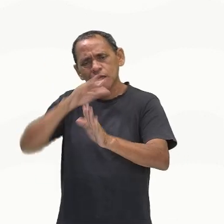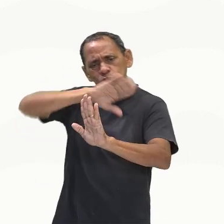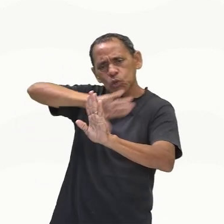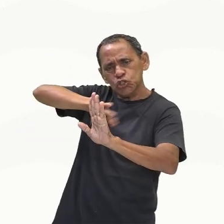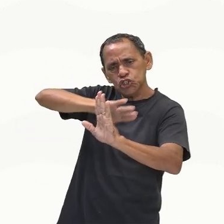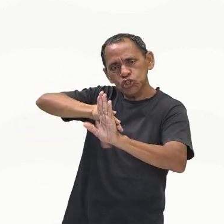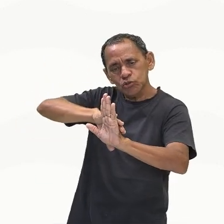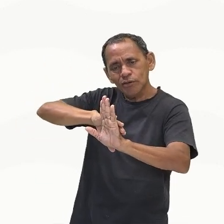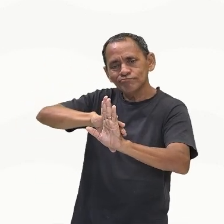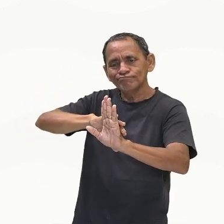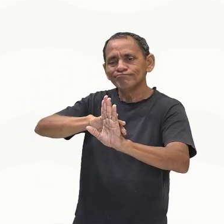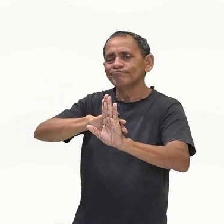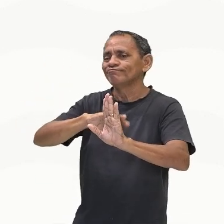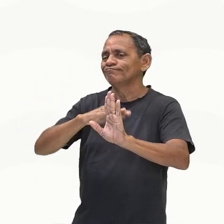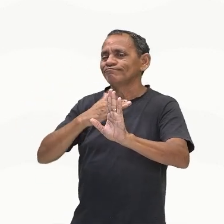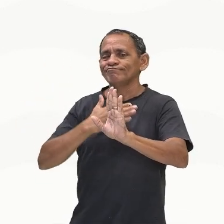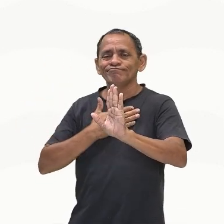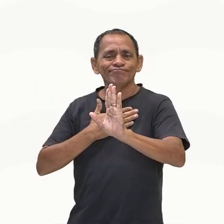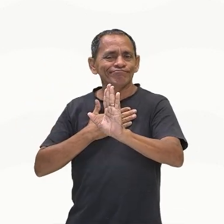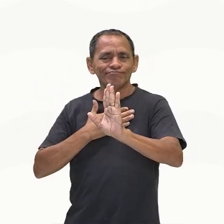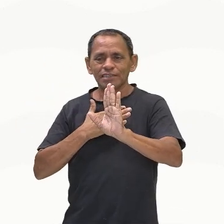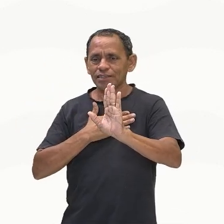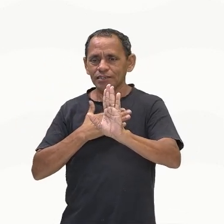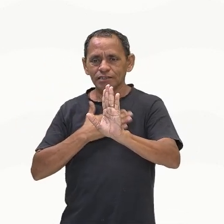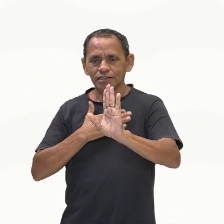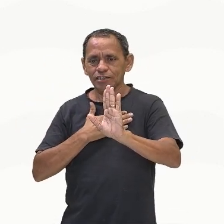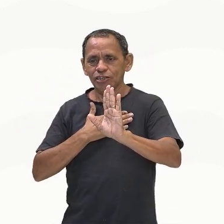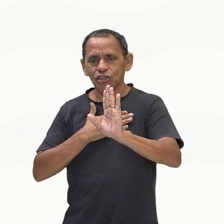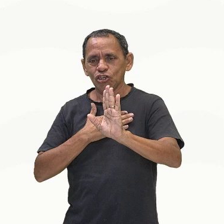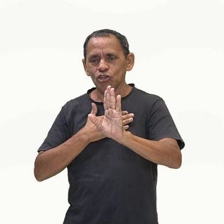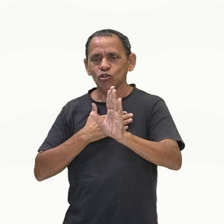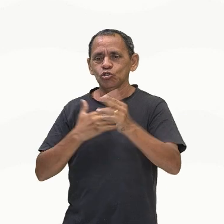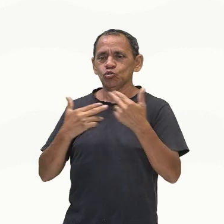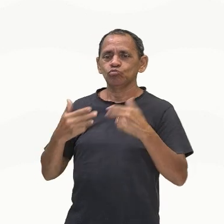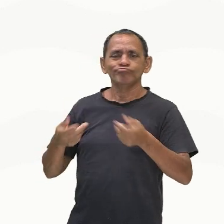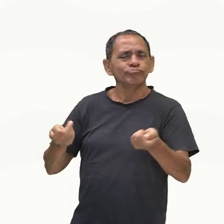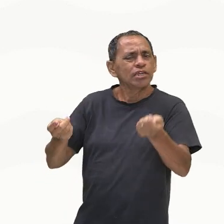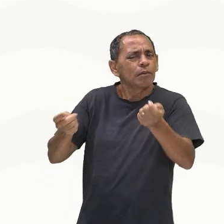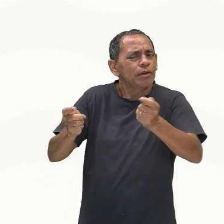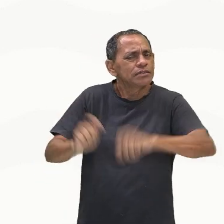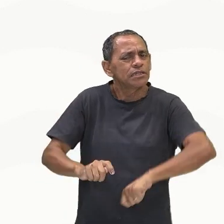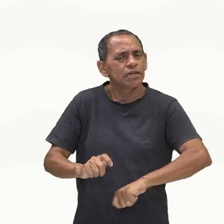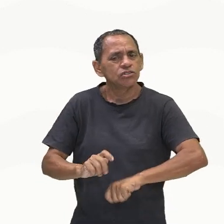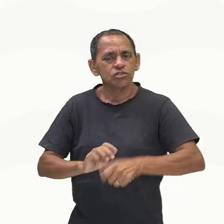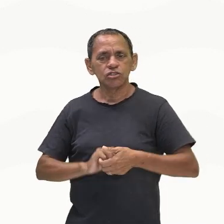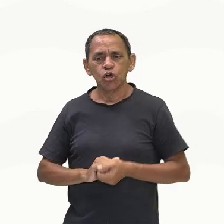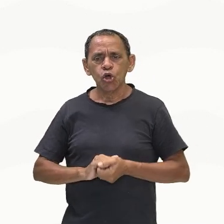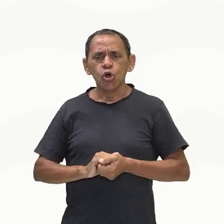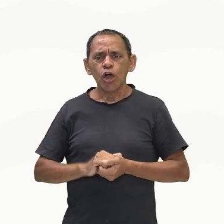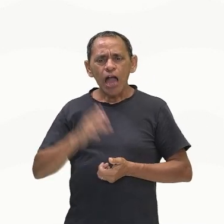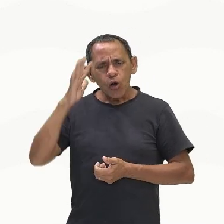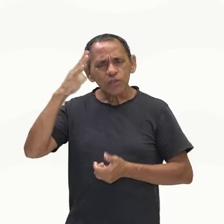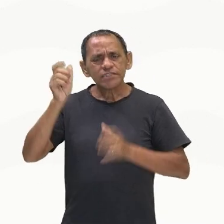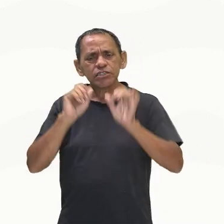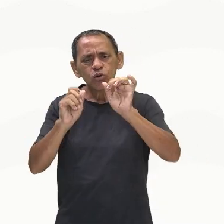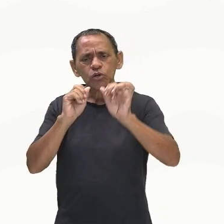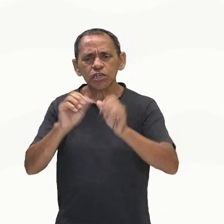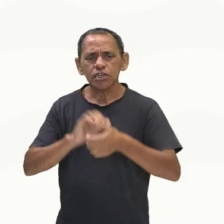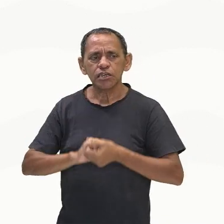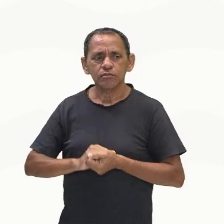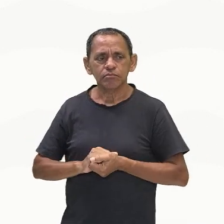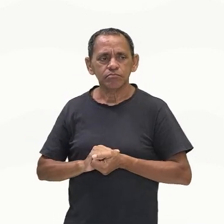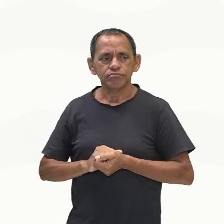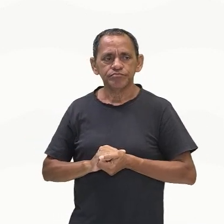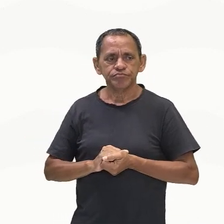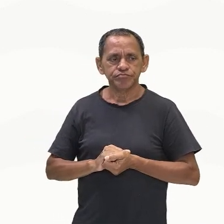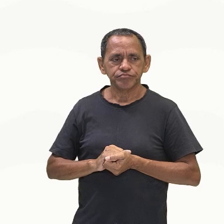não mereço. Então, o que foi que aconteceu que fez eu achar que eu não mereço? Então, eu preciso descobrir